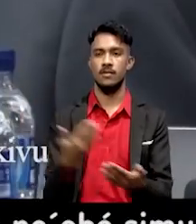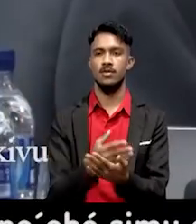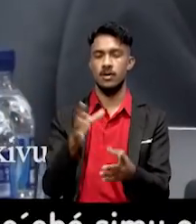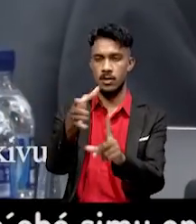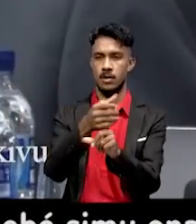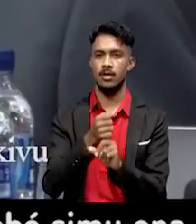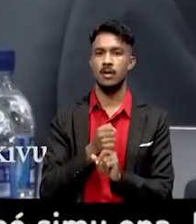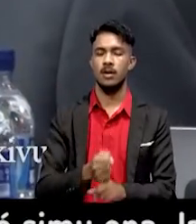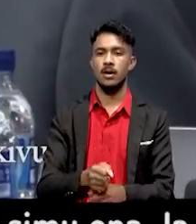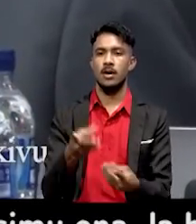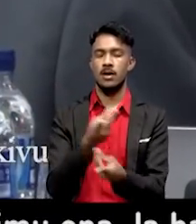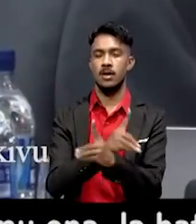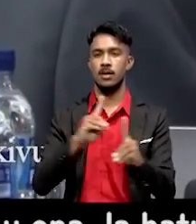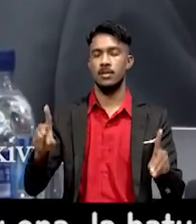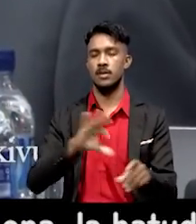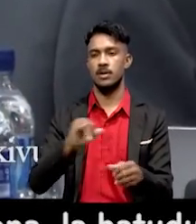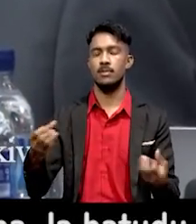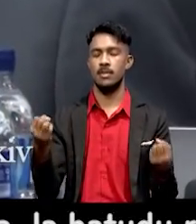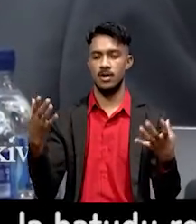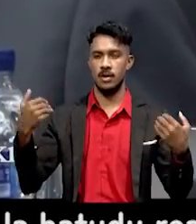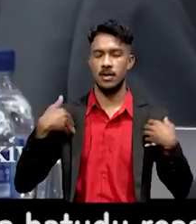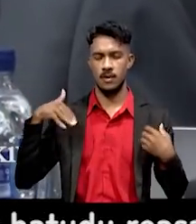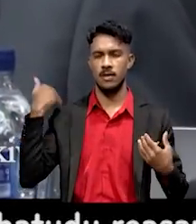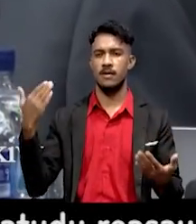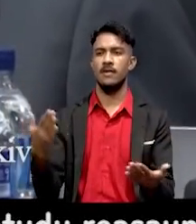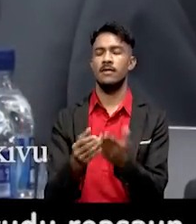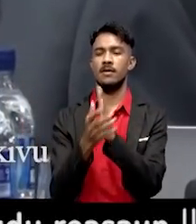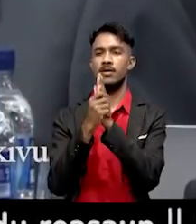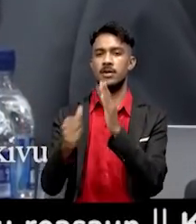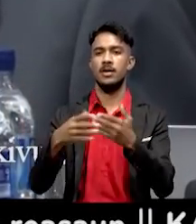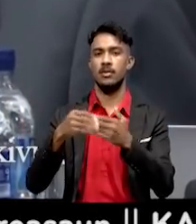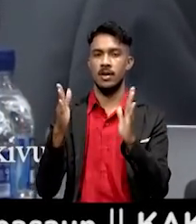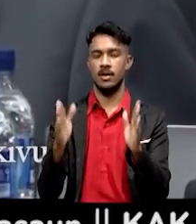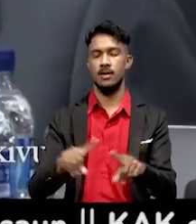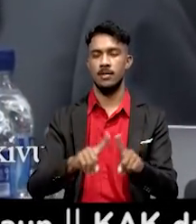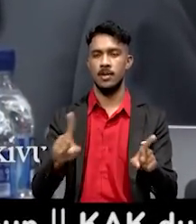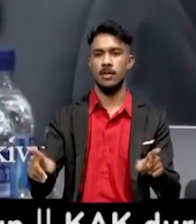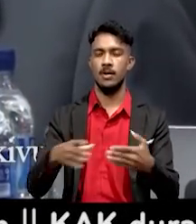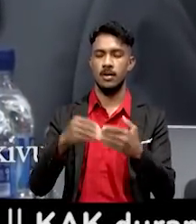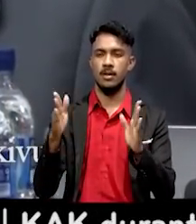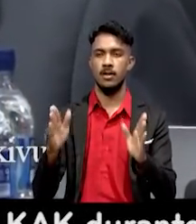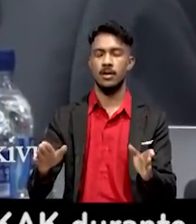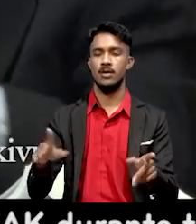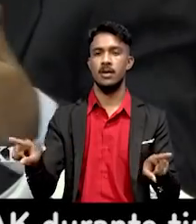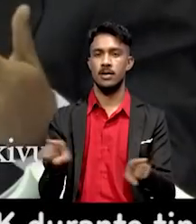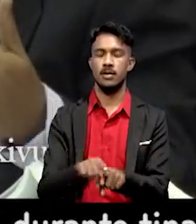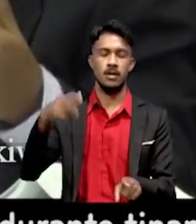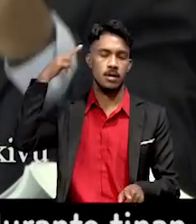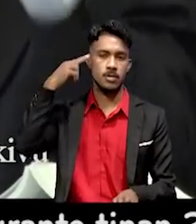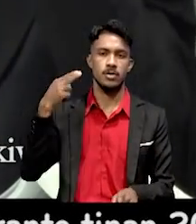maske geração fon barak ia kapasidade atu lidera. Líder resistência José Manuel Ramos Horta